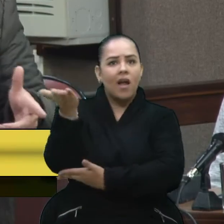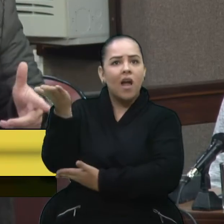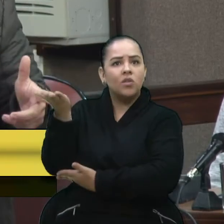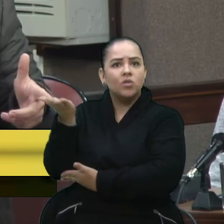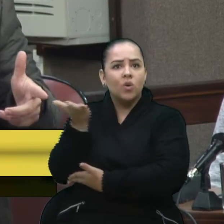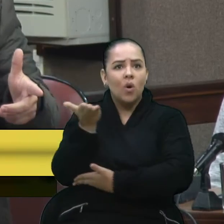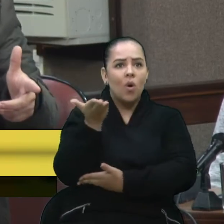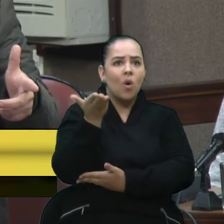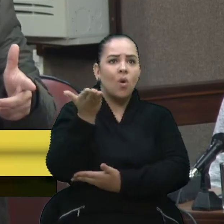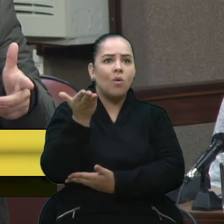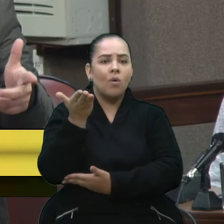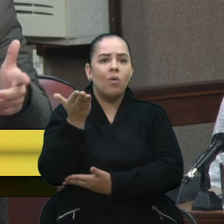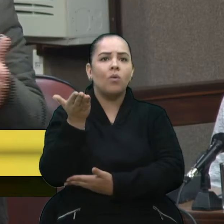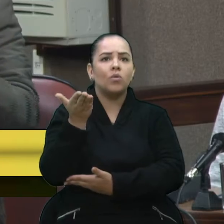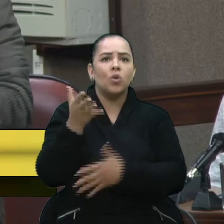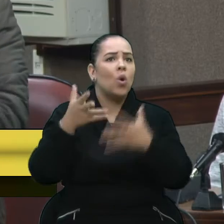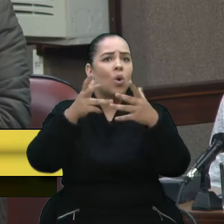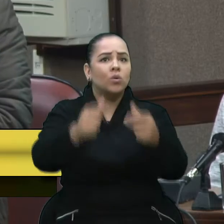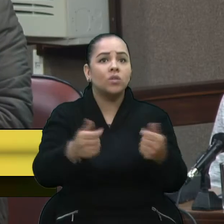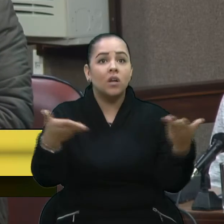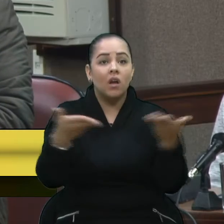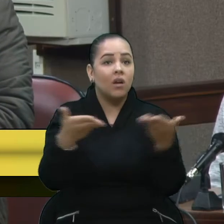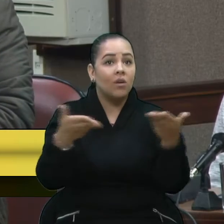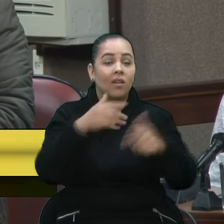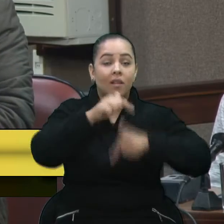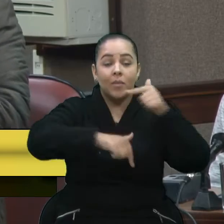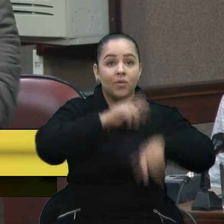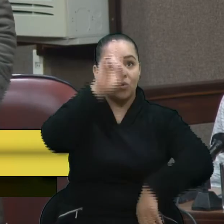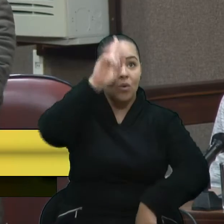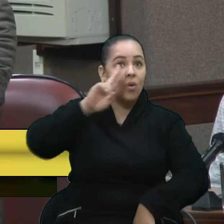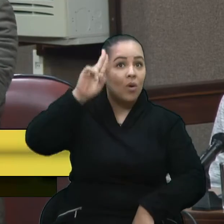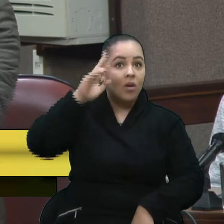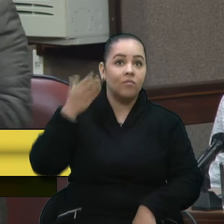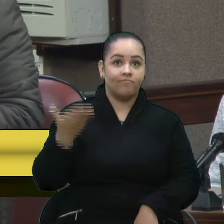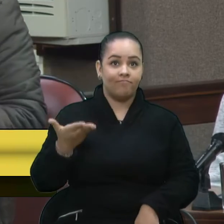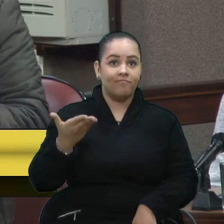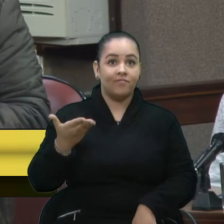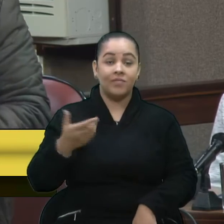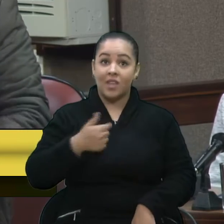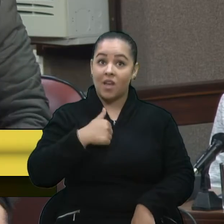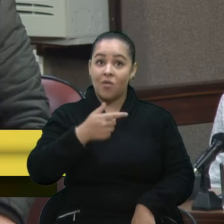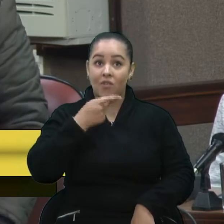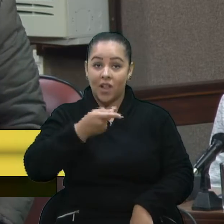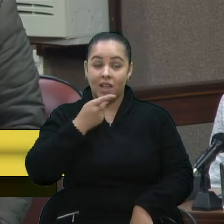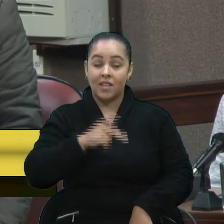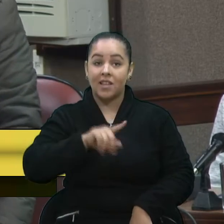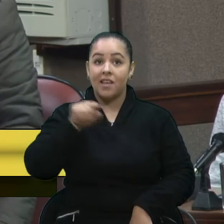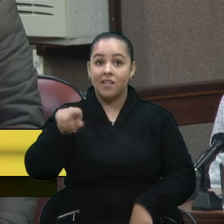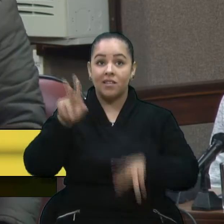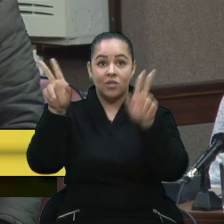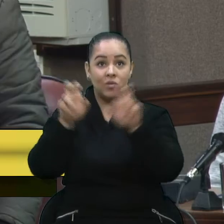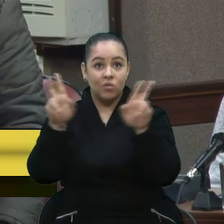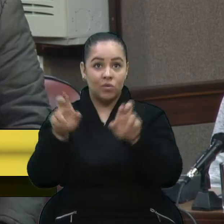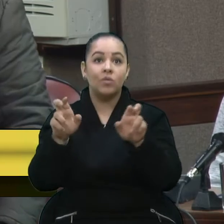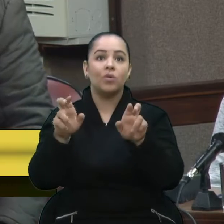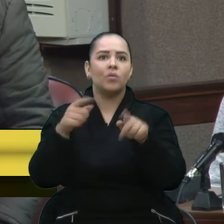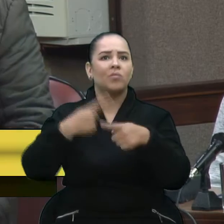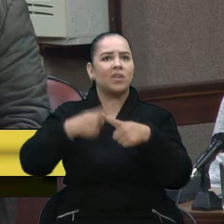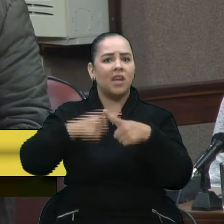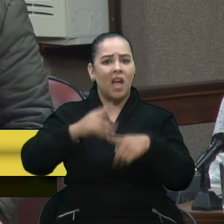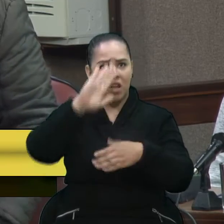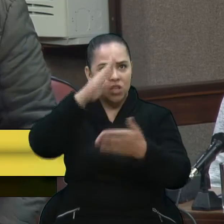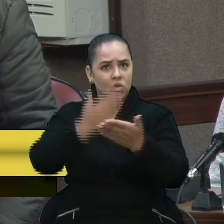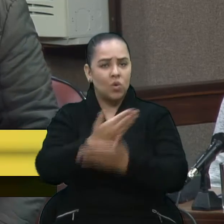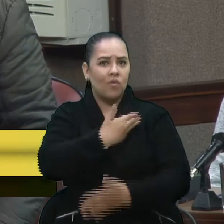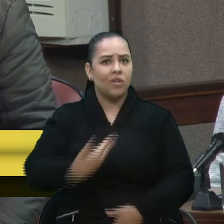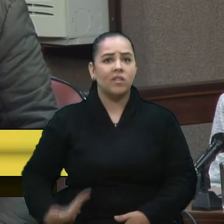todo mundo. E hoje está ali de Uber. Então, por isso que eu me referi a essa questão. Agora, vereador, eu acho que o governador tinha todas